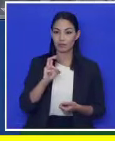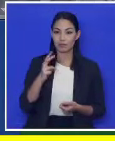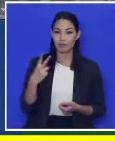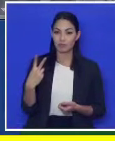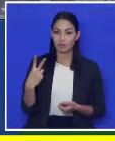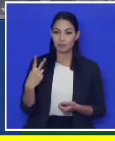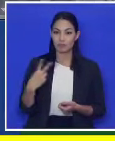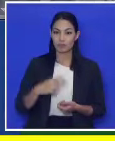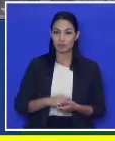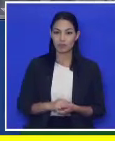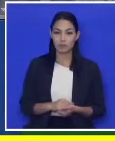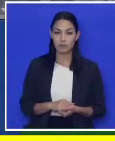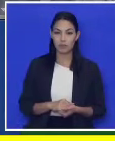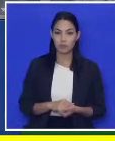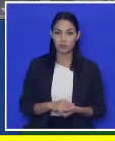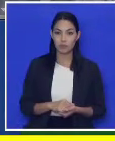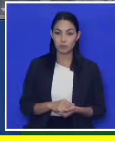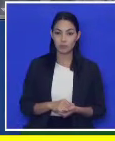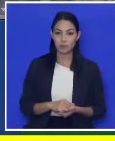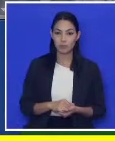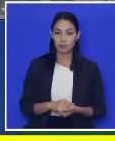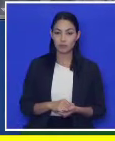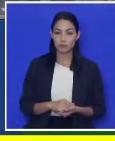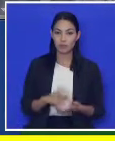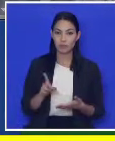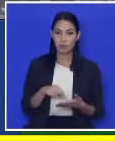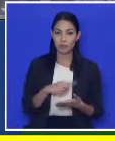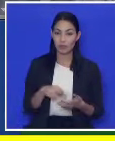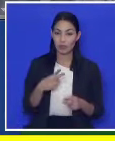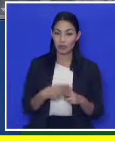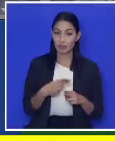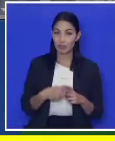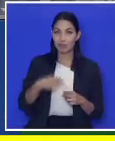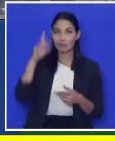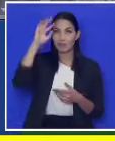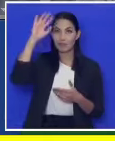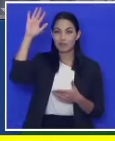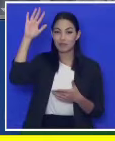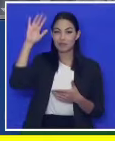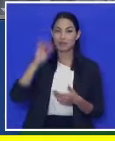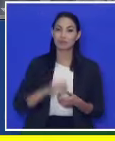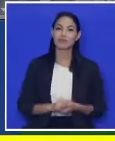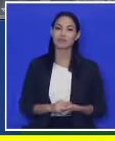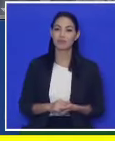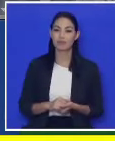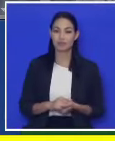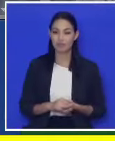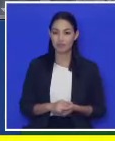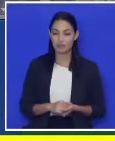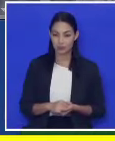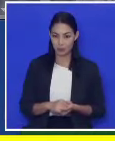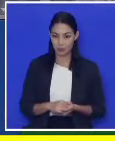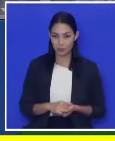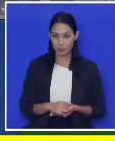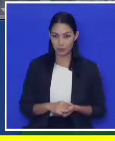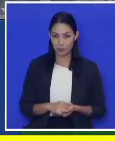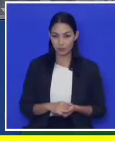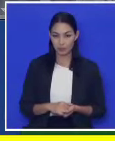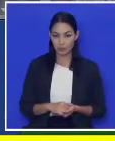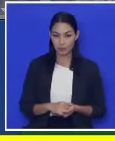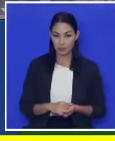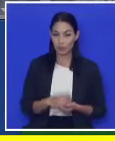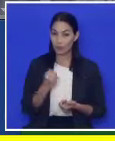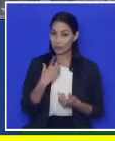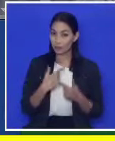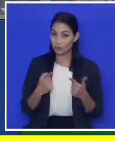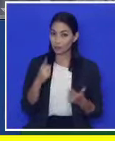52. Amarela, 52. Loterias caixa, já pensou? Falta pouco, vamos seguir sorteando.